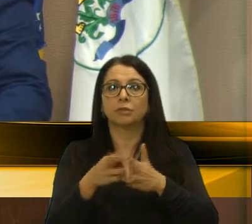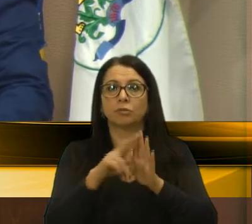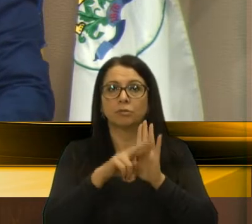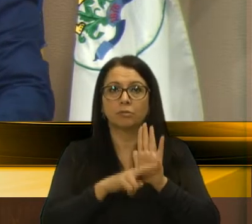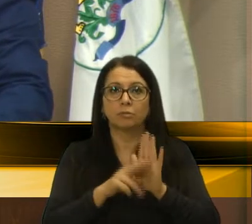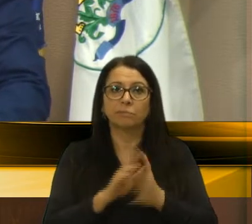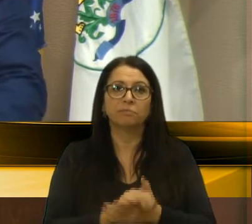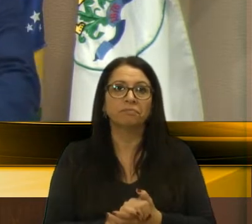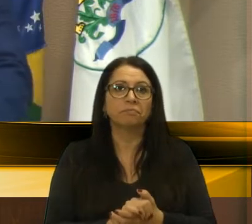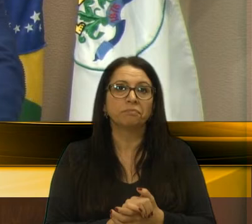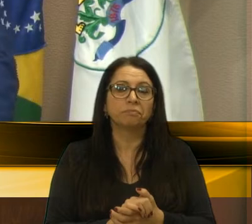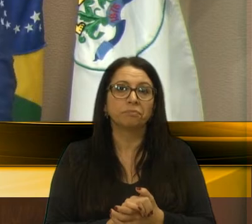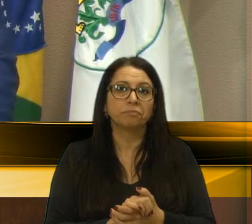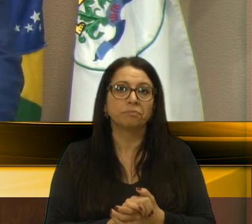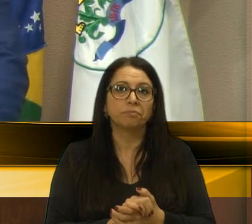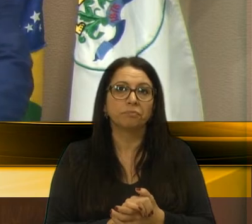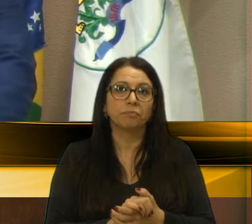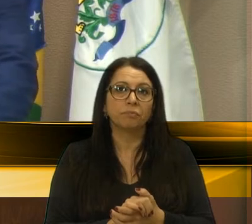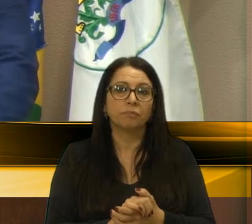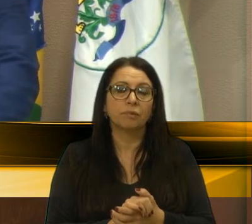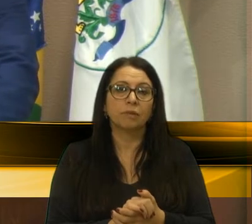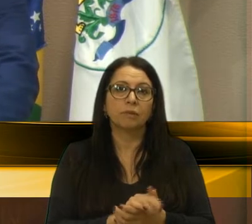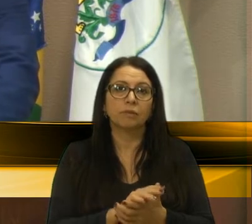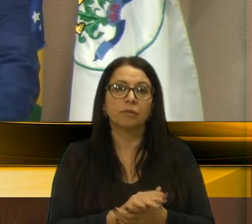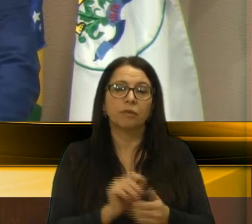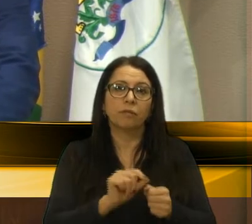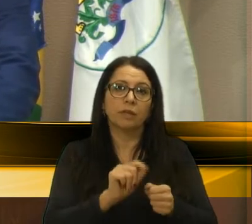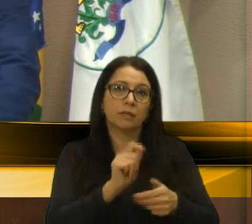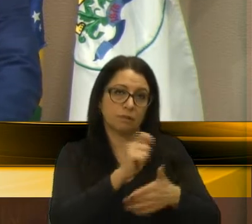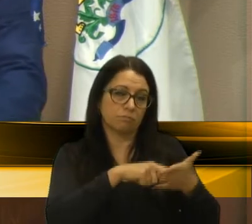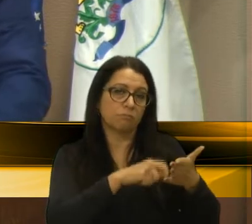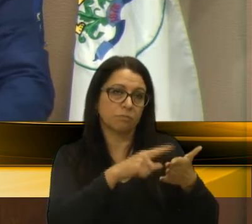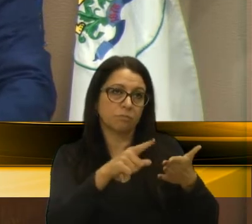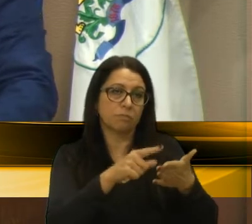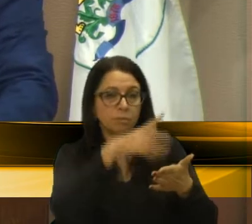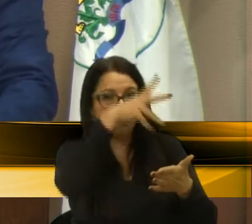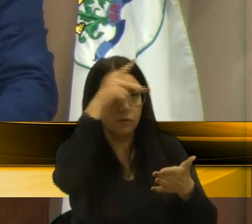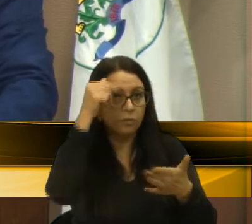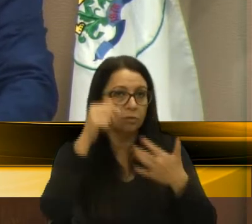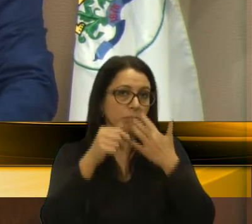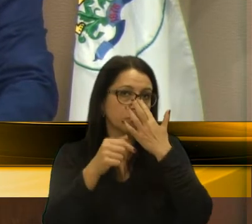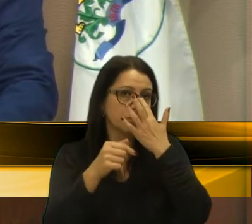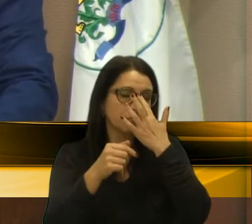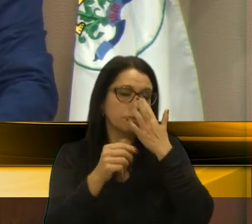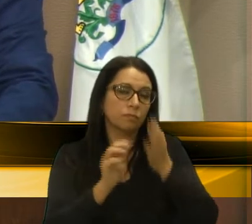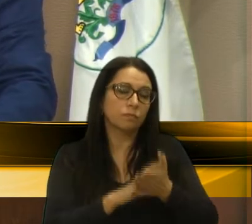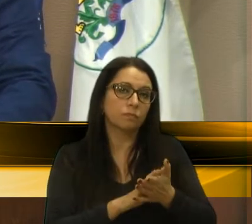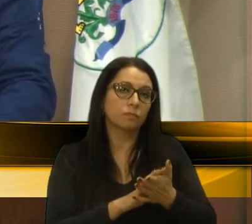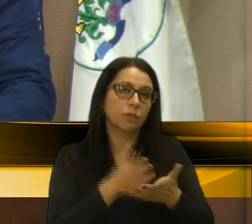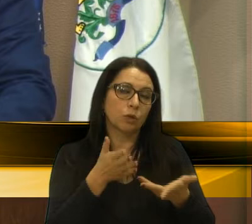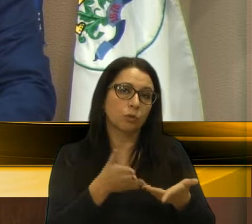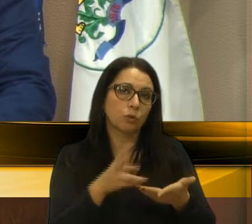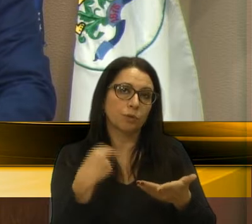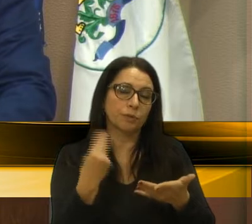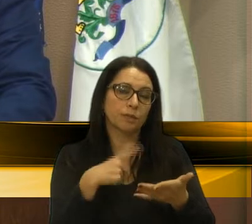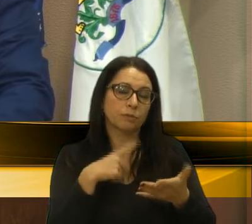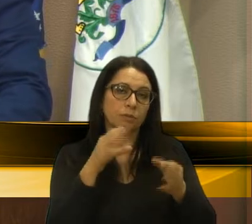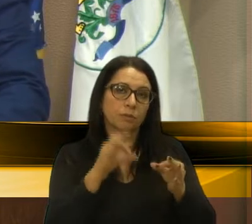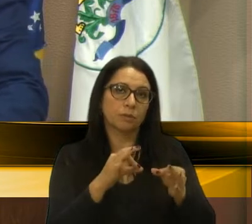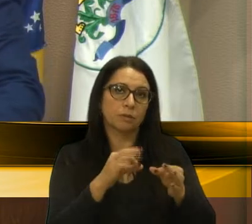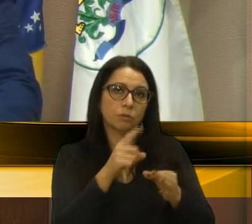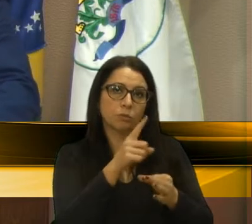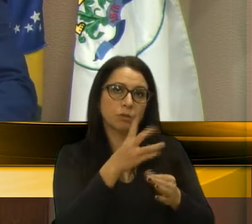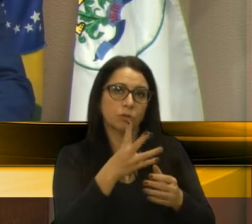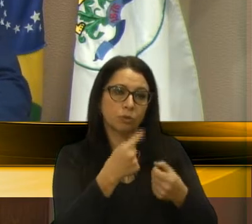regulamentação. Então, a gente fez essa indicação ao Poder Executivo, agora que nós estamos consolidados com